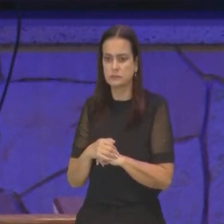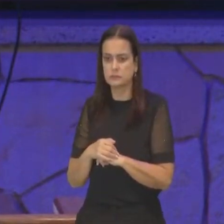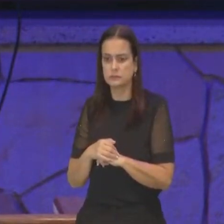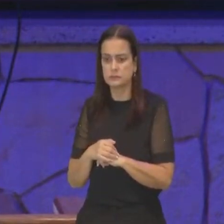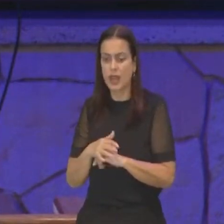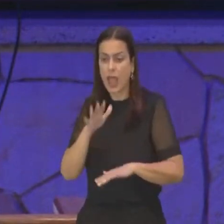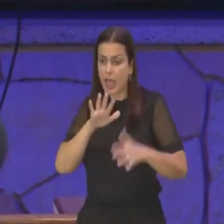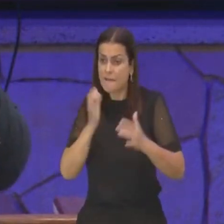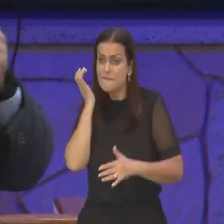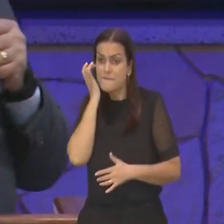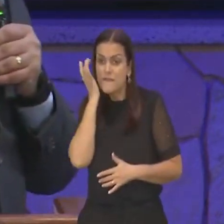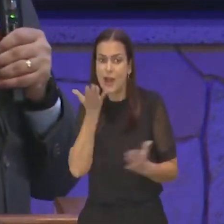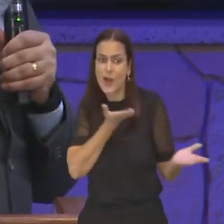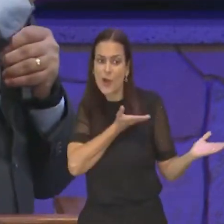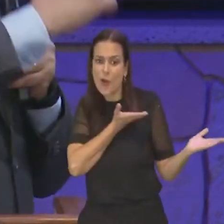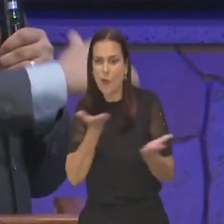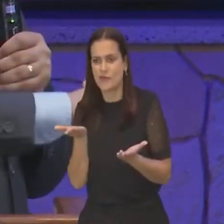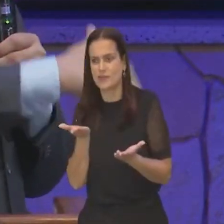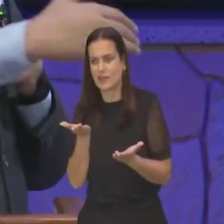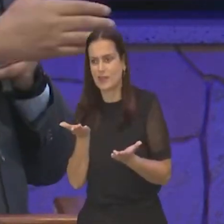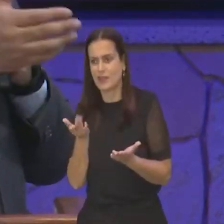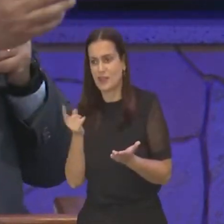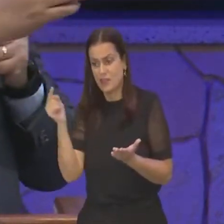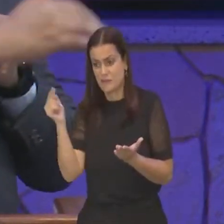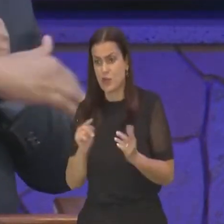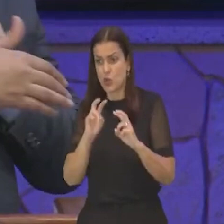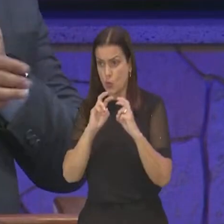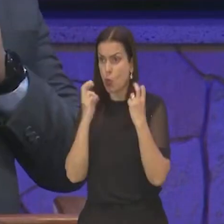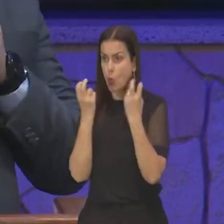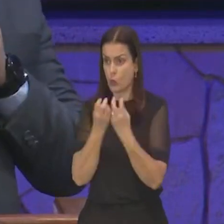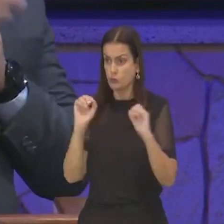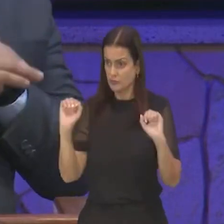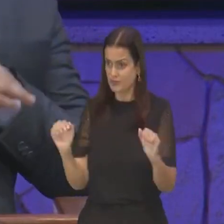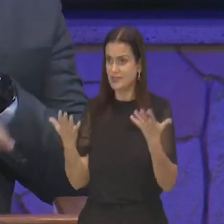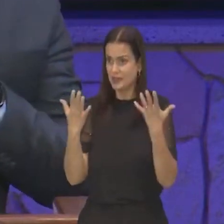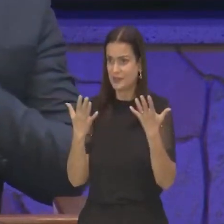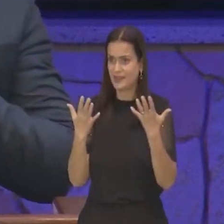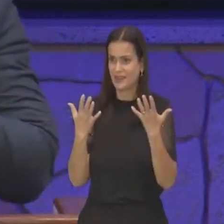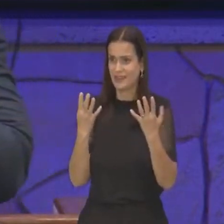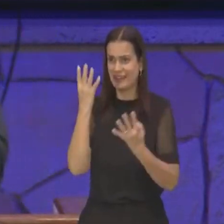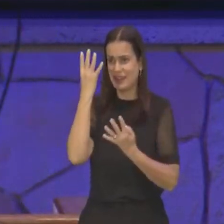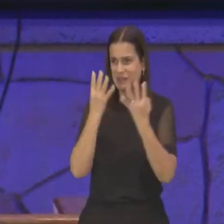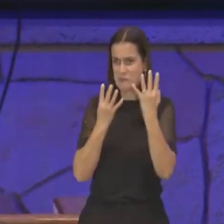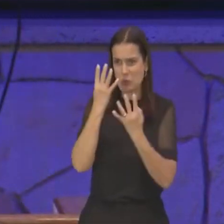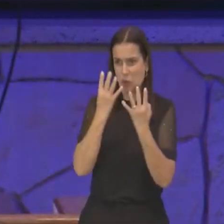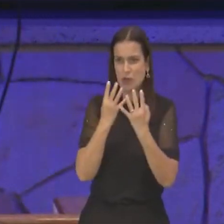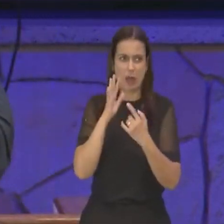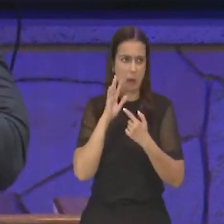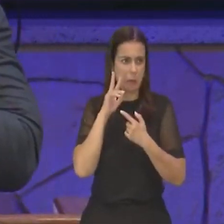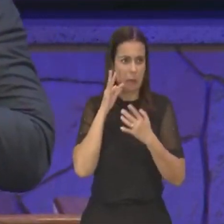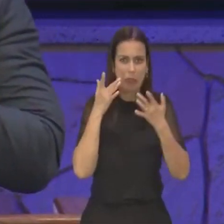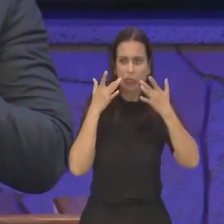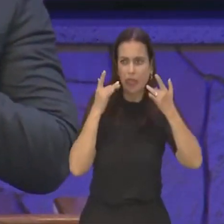Às vezes é fácil a gente convidar alguém para vir ao culto, a uma celebração, a um musical.